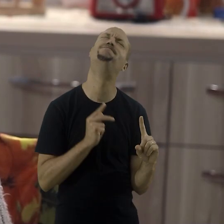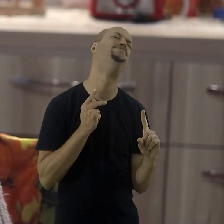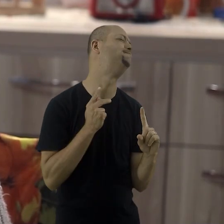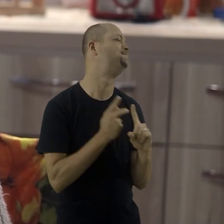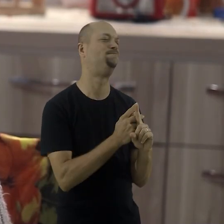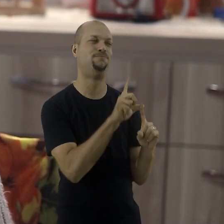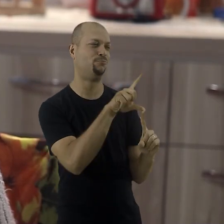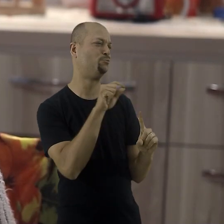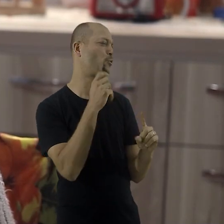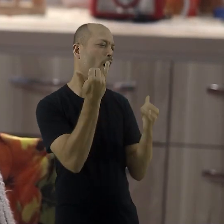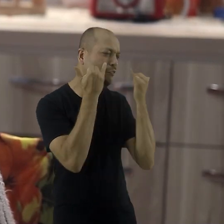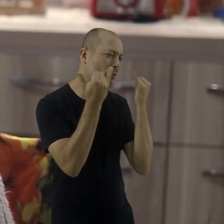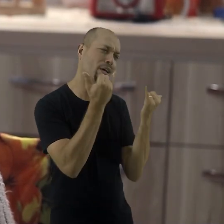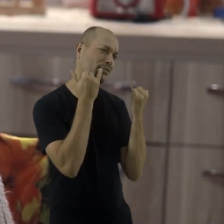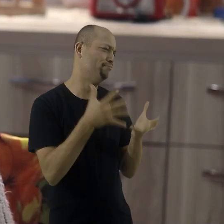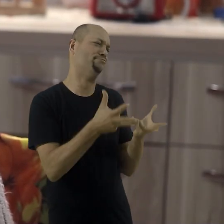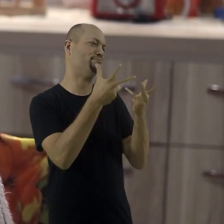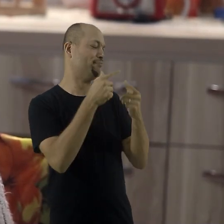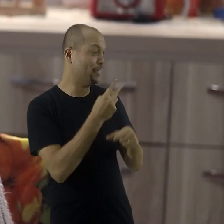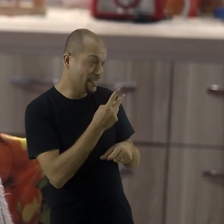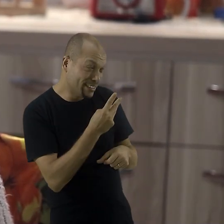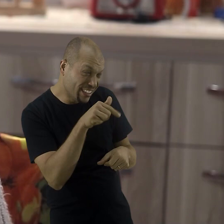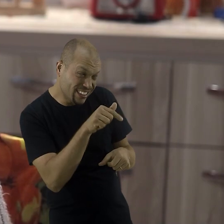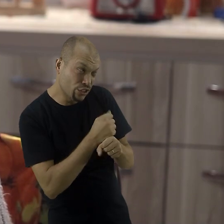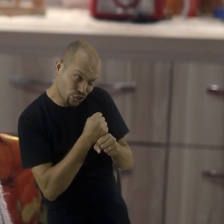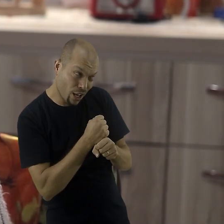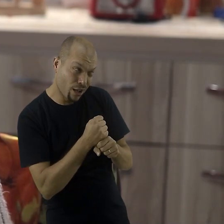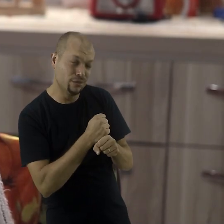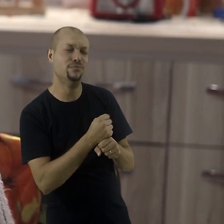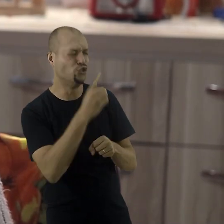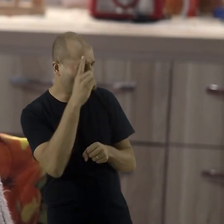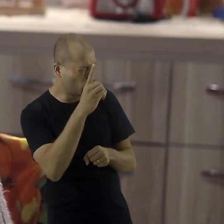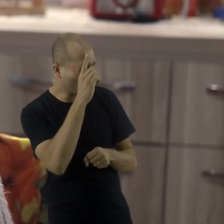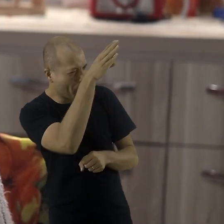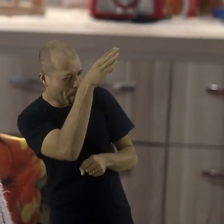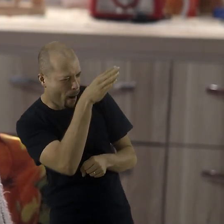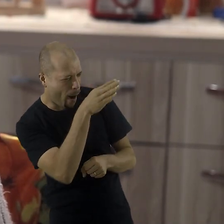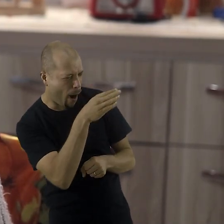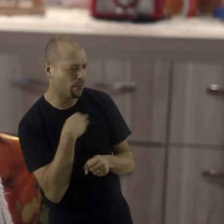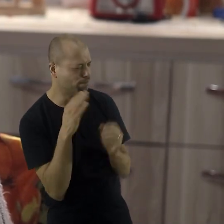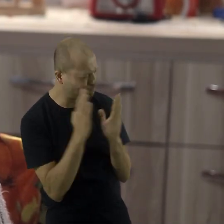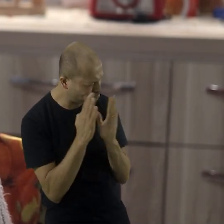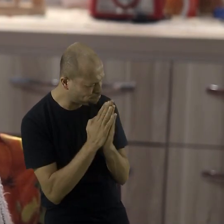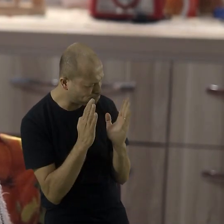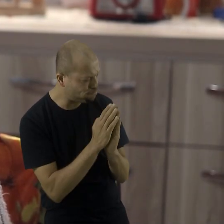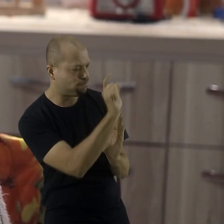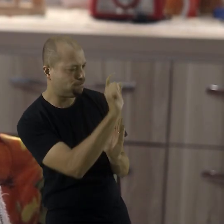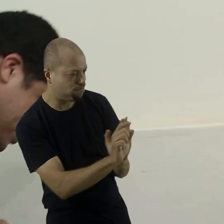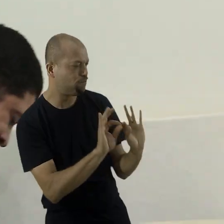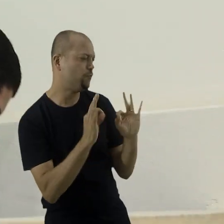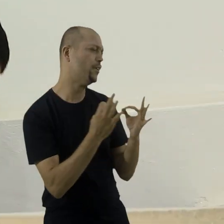notícia maravilhosa. 37 anos, todos os dias, eu sempre orei por ti e pela tua